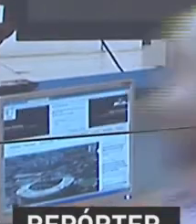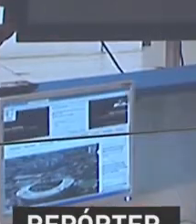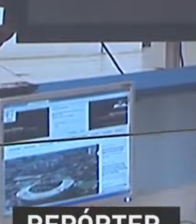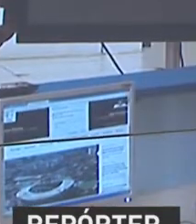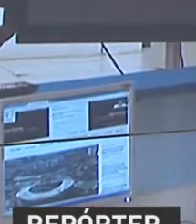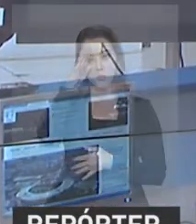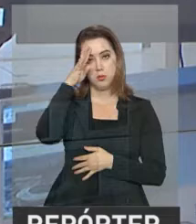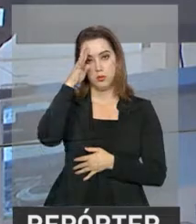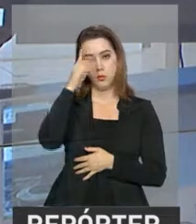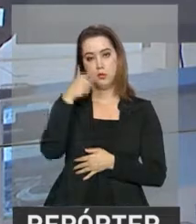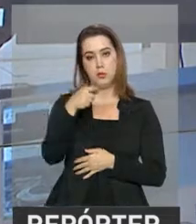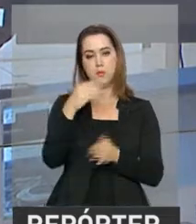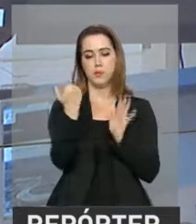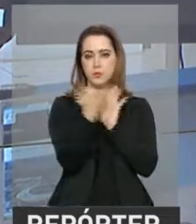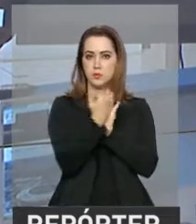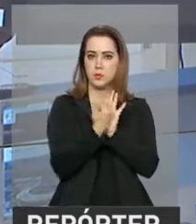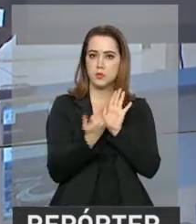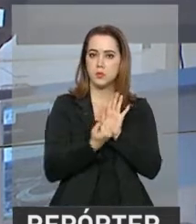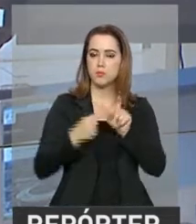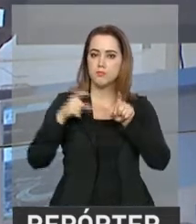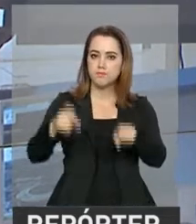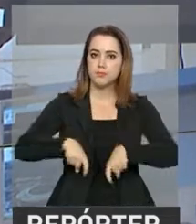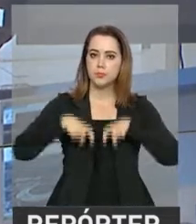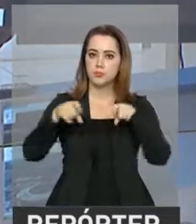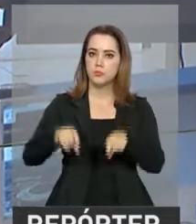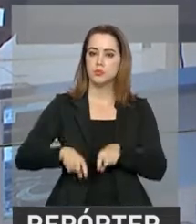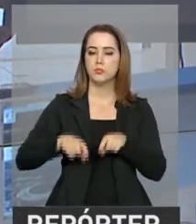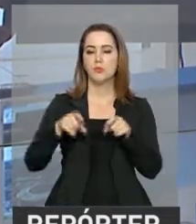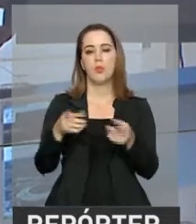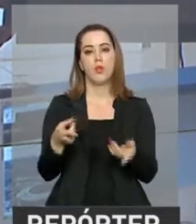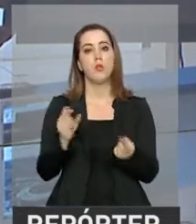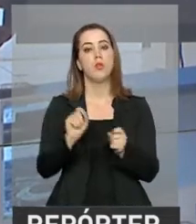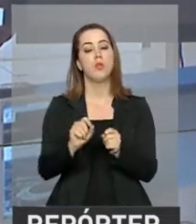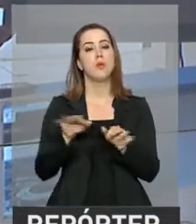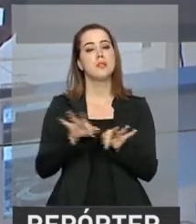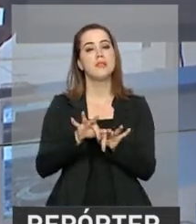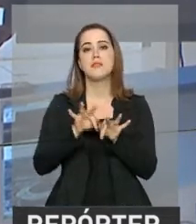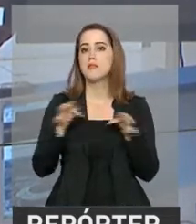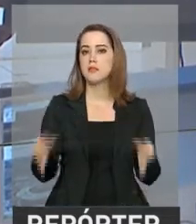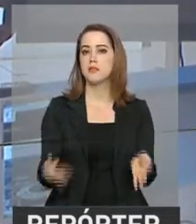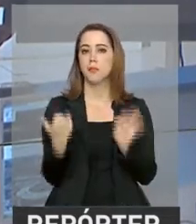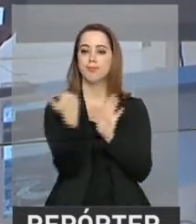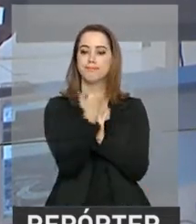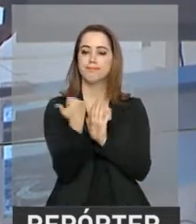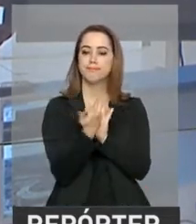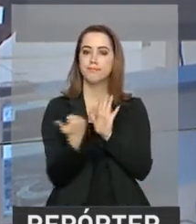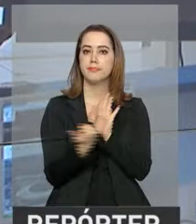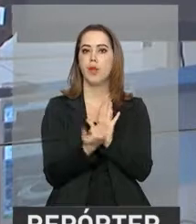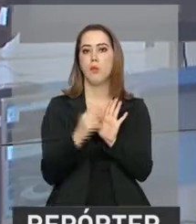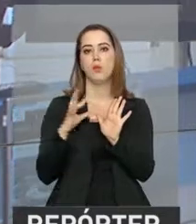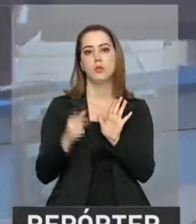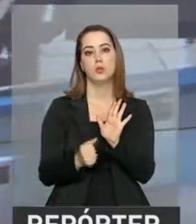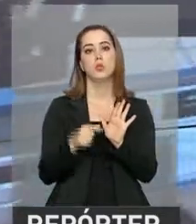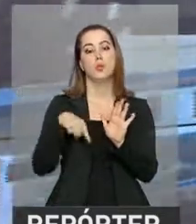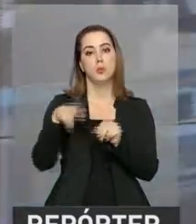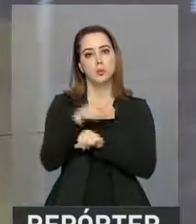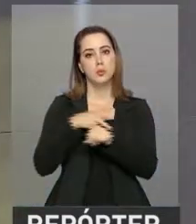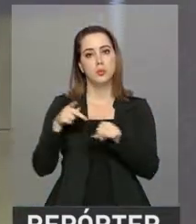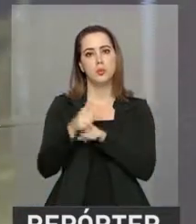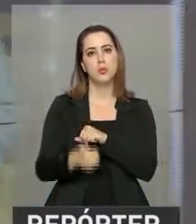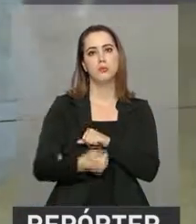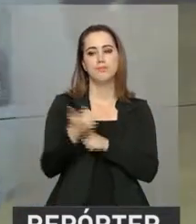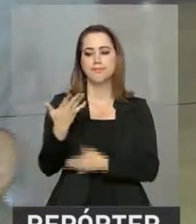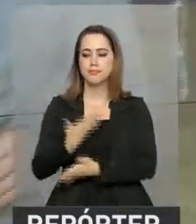Palácio do Planalto, um plano voltado para o agronegócio. A meta é desburocratizar os processos e tornar o Brasil mais competitivo no